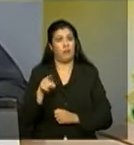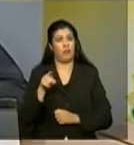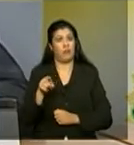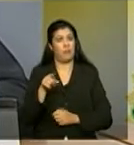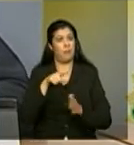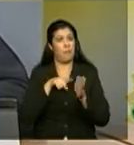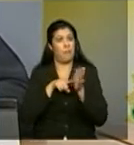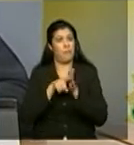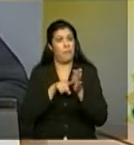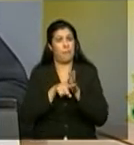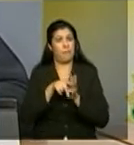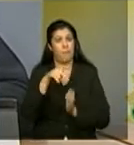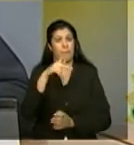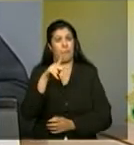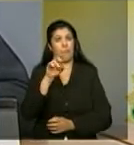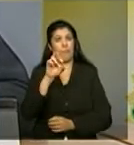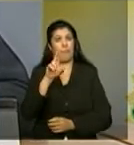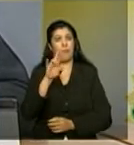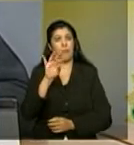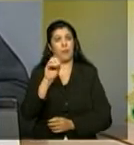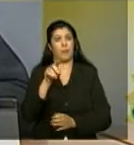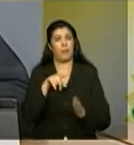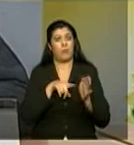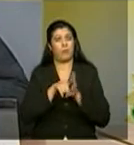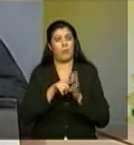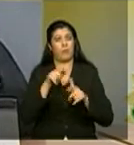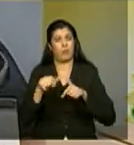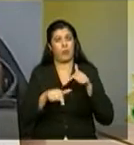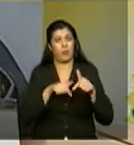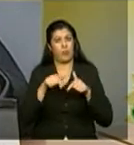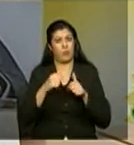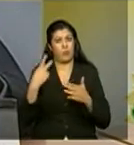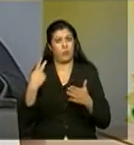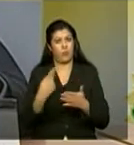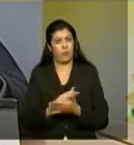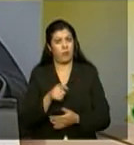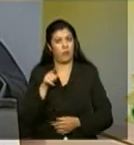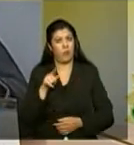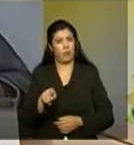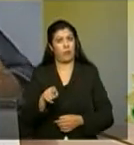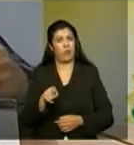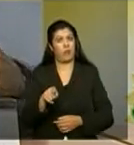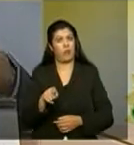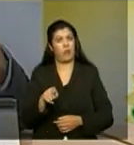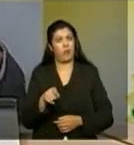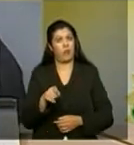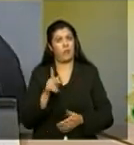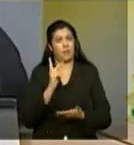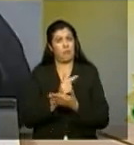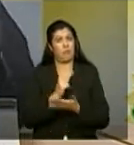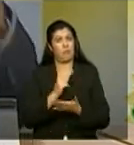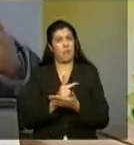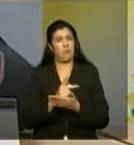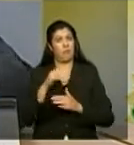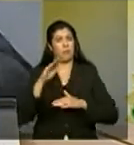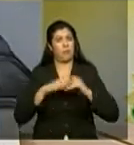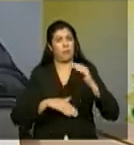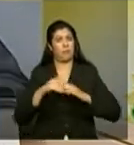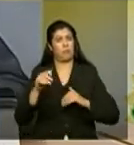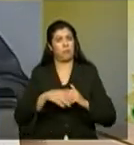neste caso em pôr a perito ela dizia que só um país